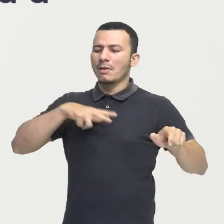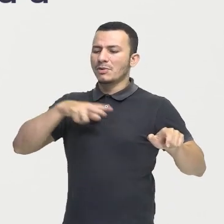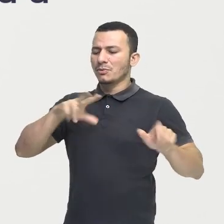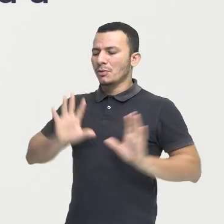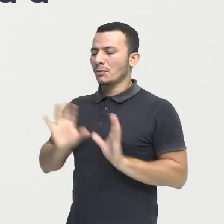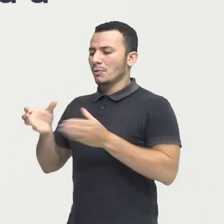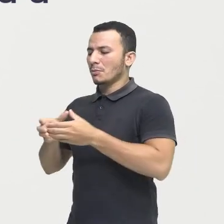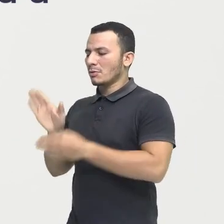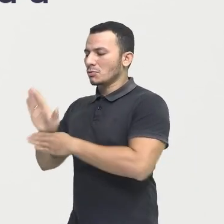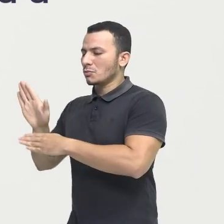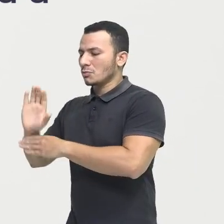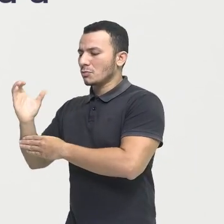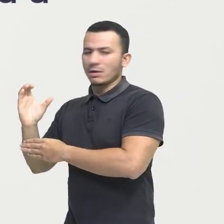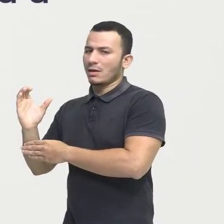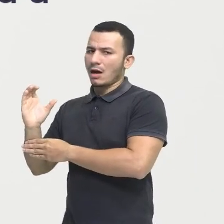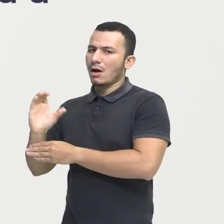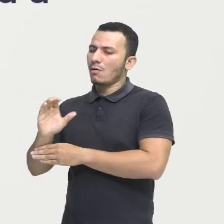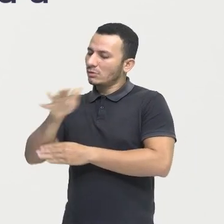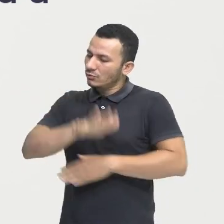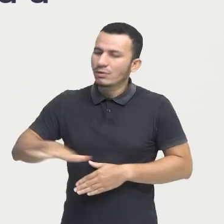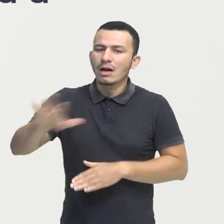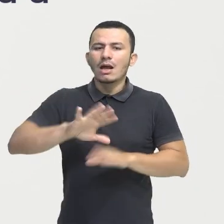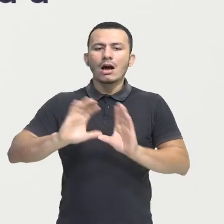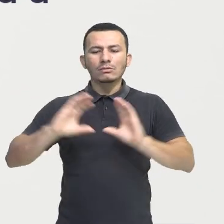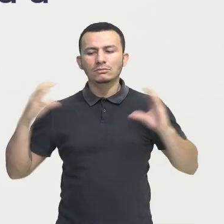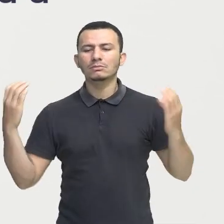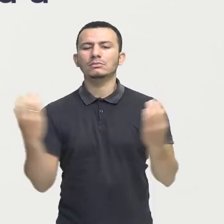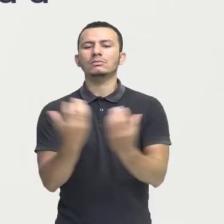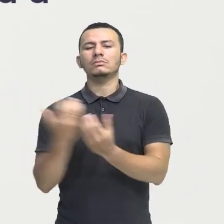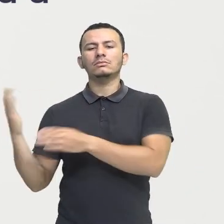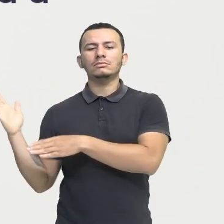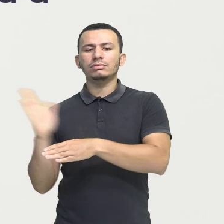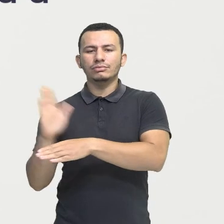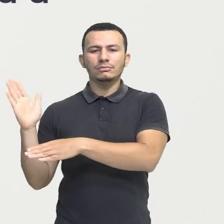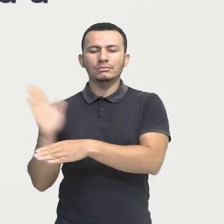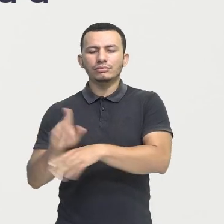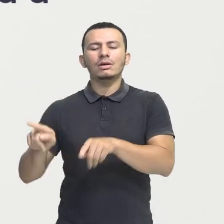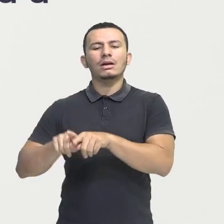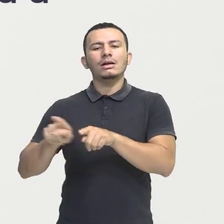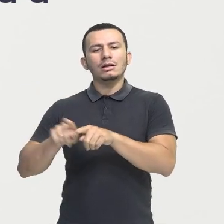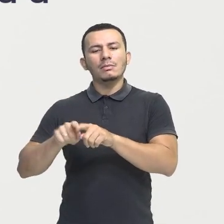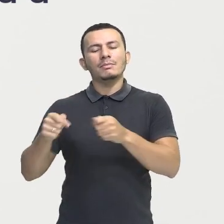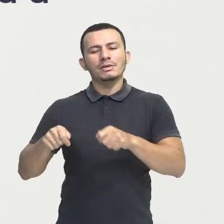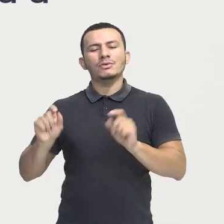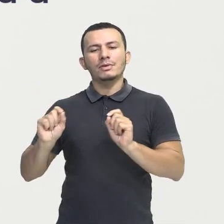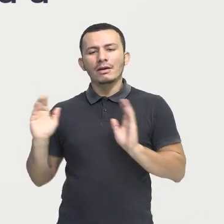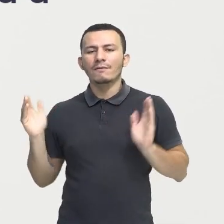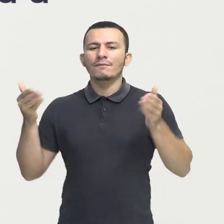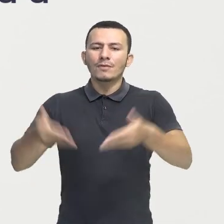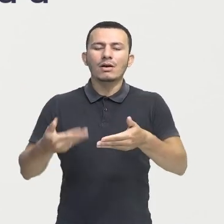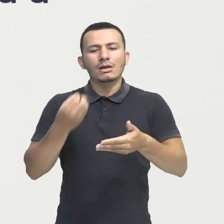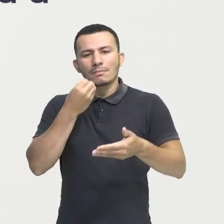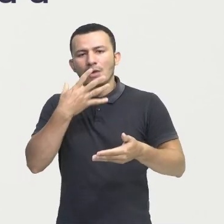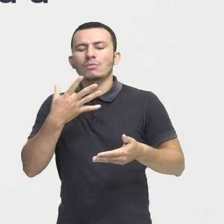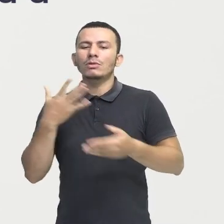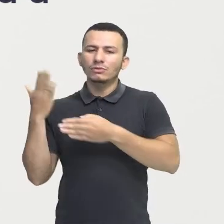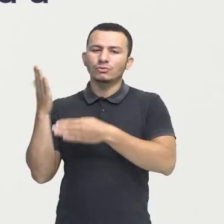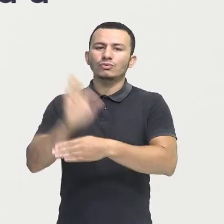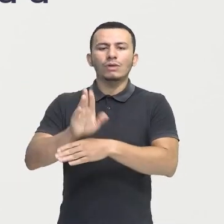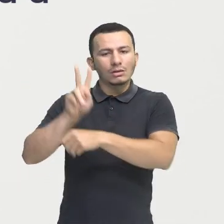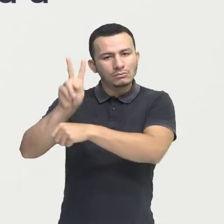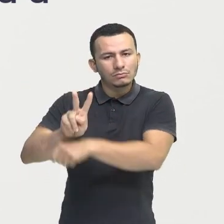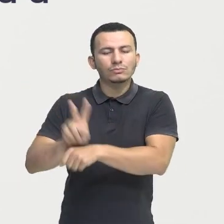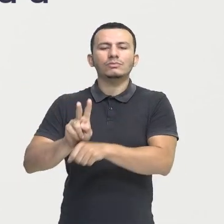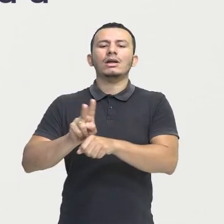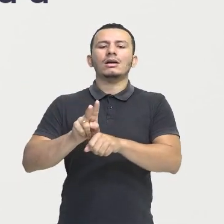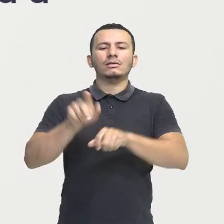grupo, e muito menos, né, ela tem que ser voltada para o bem de todos. Tem que ser benéfica para